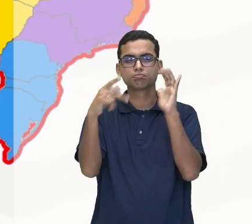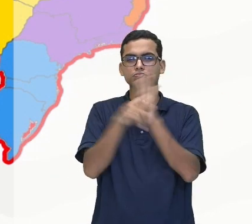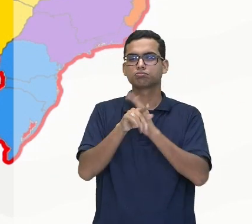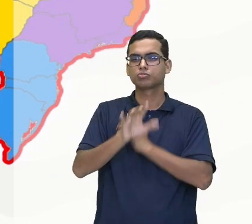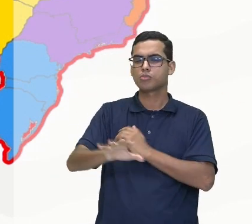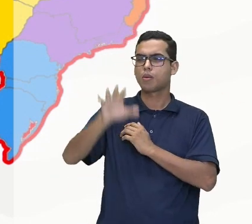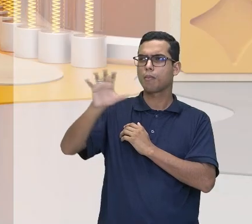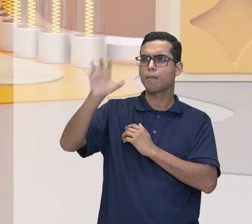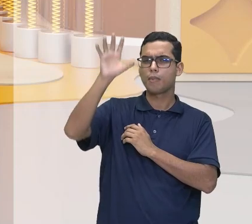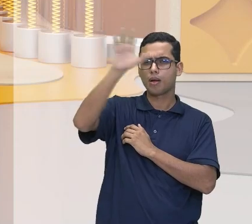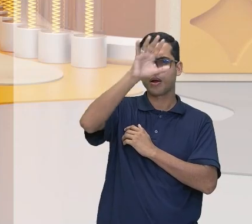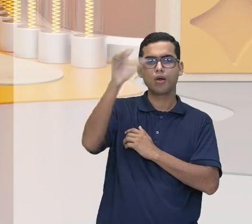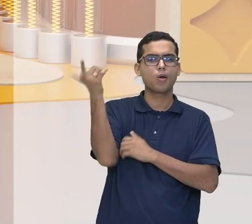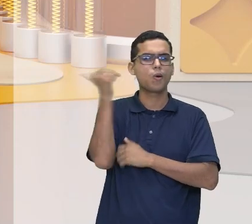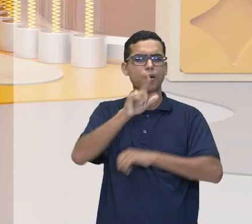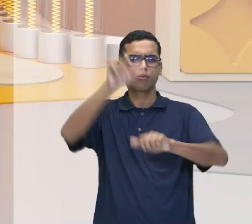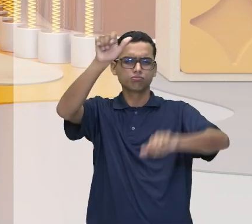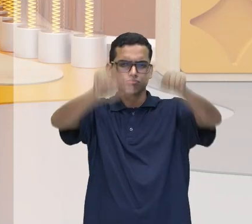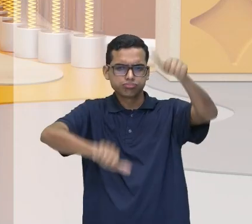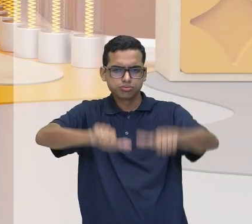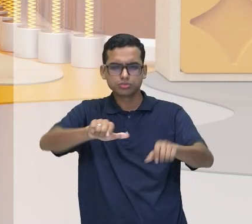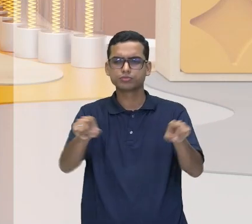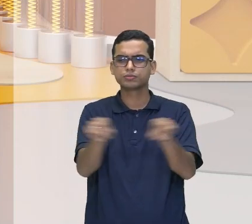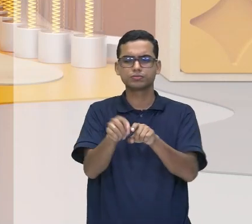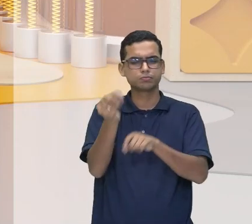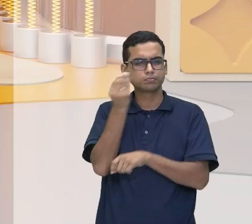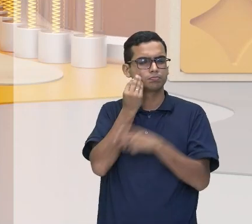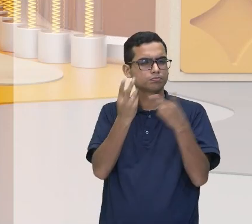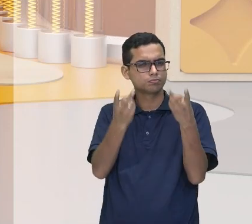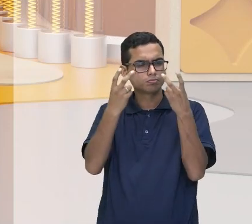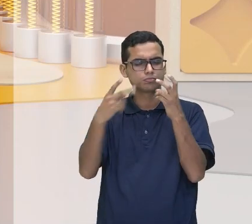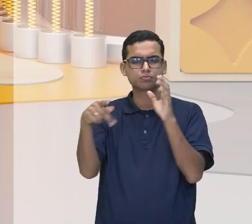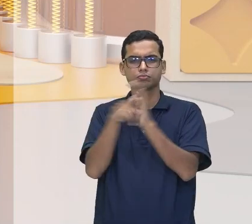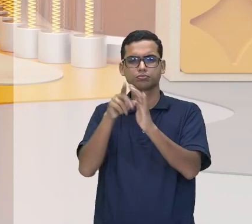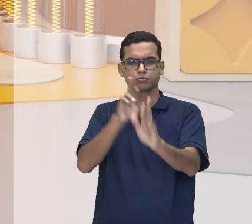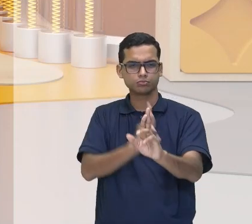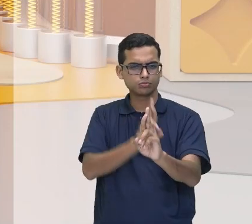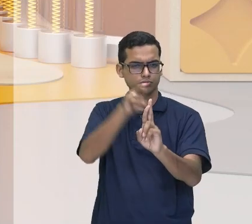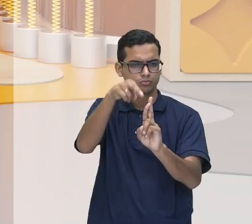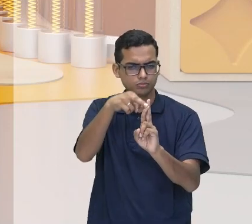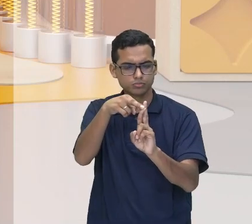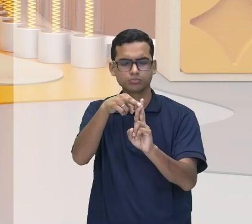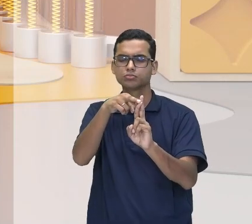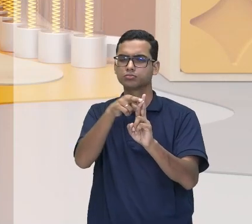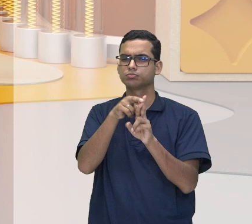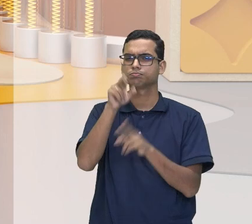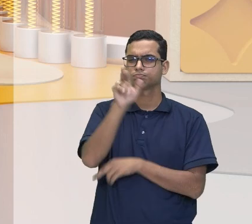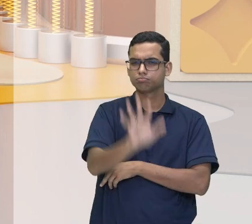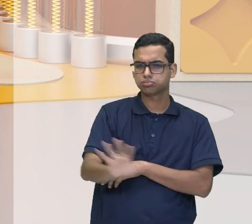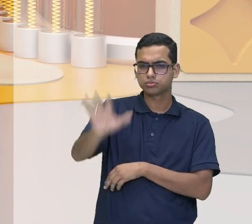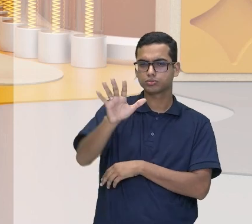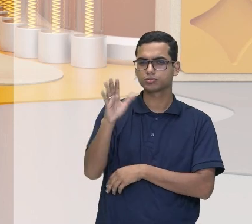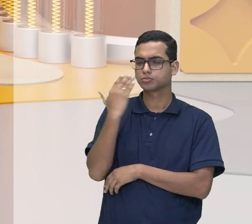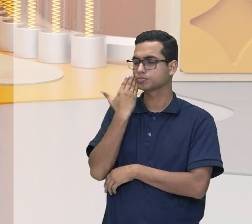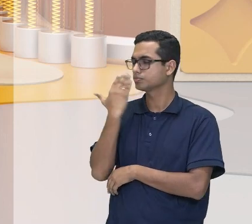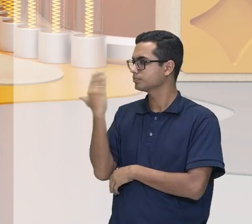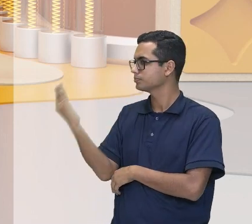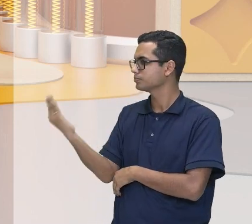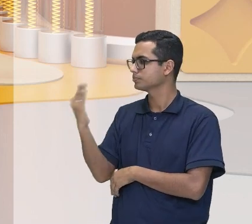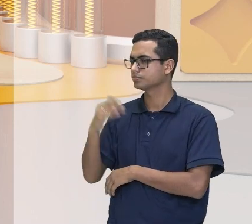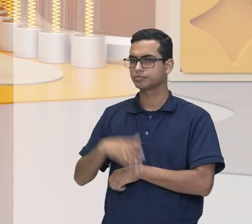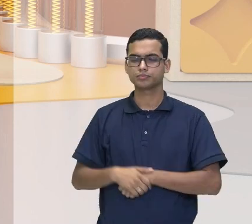fazendo essa análise e observando os dados referentes a cada uma das regiões e a composição, né, essa